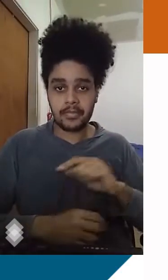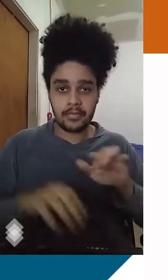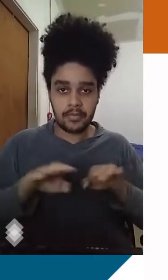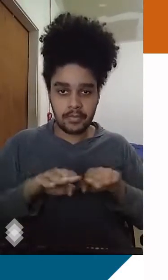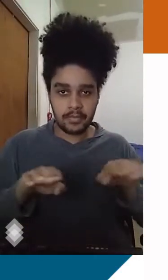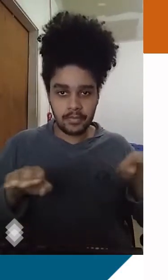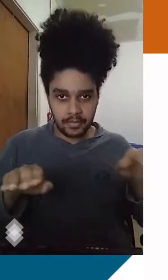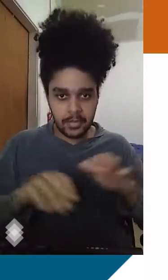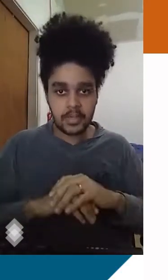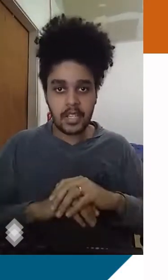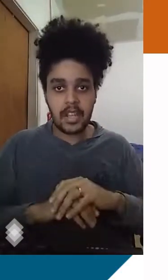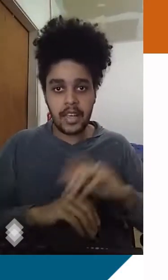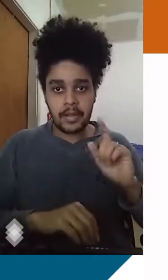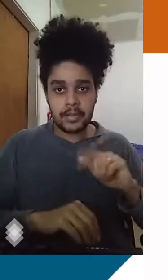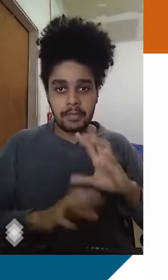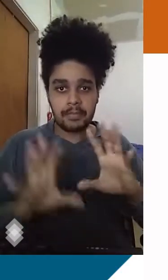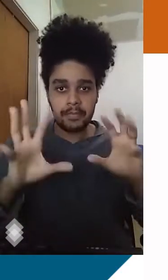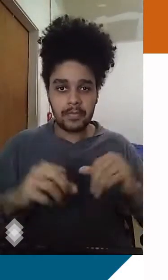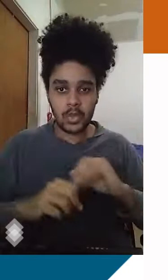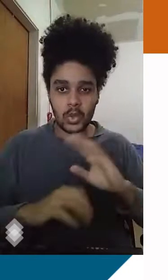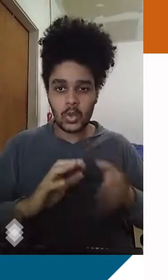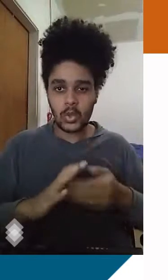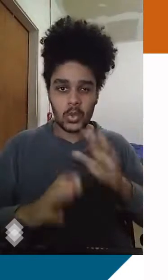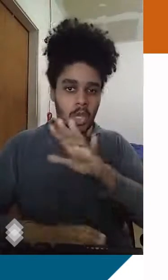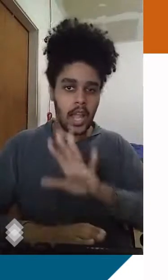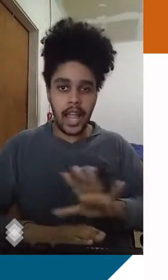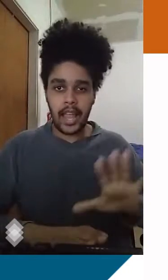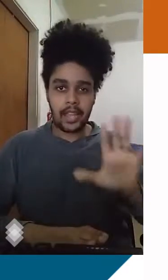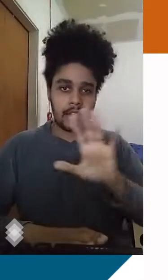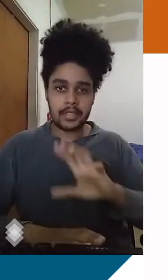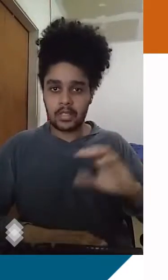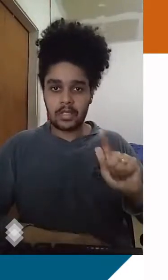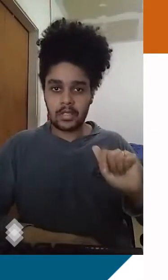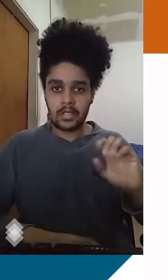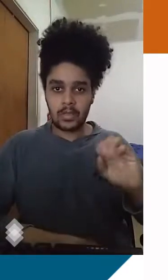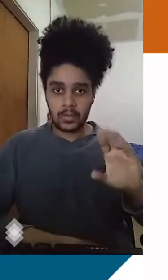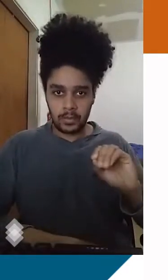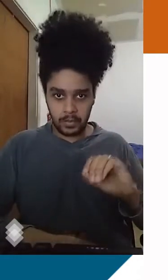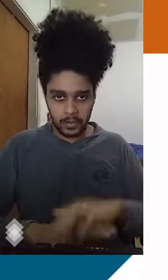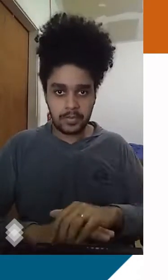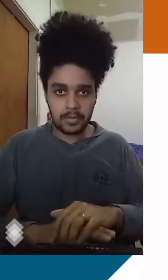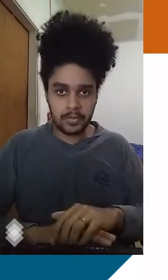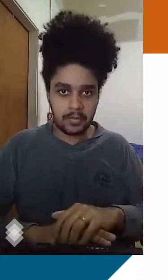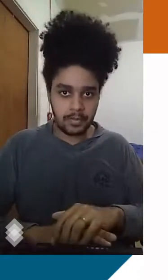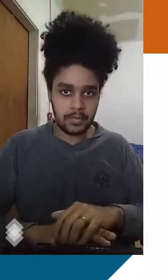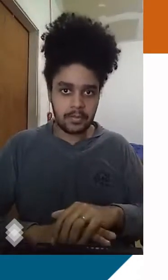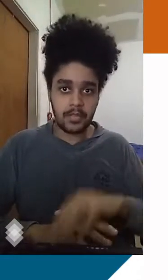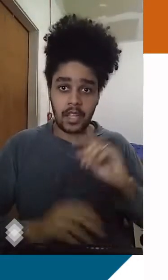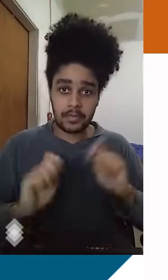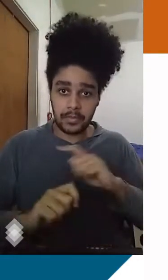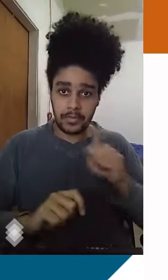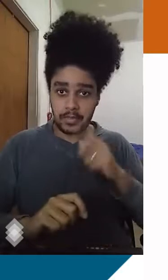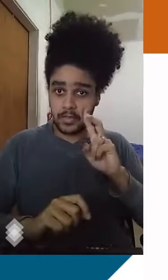Essa superfície, digamos, plana, esse cilindro, pega toda a área do meu globo, né? De cima a baixo, do norte ao sul,